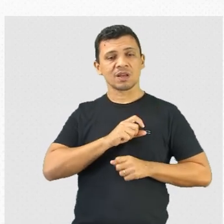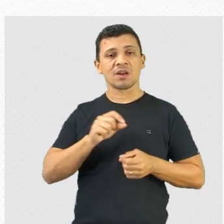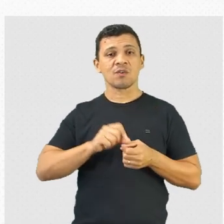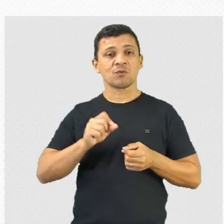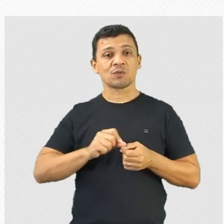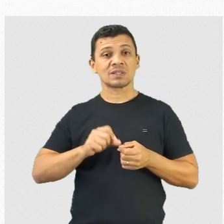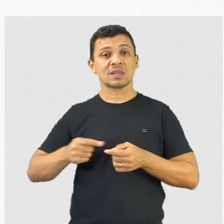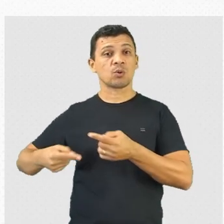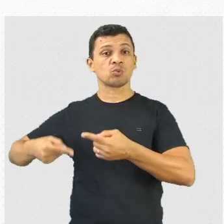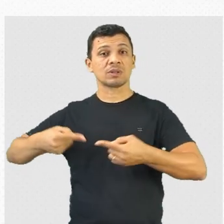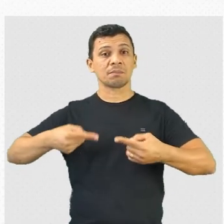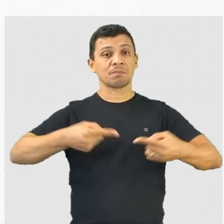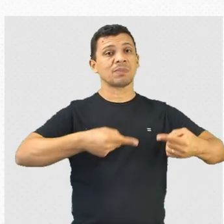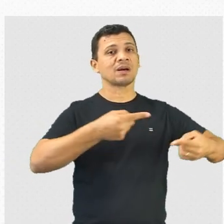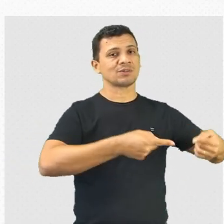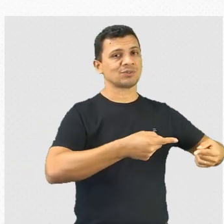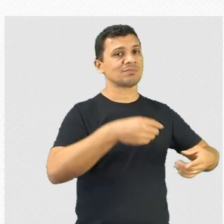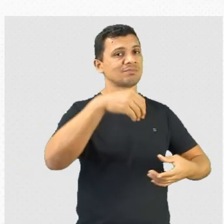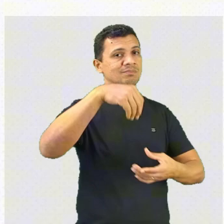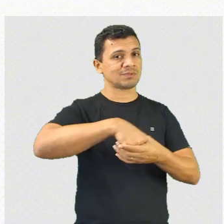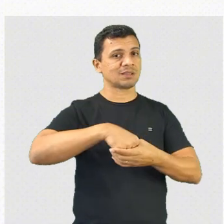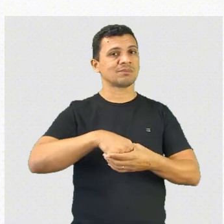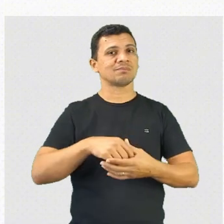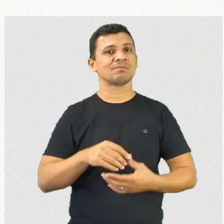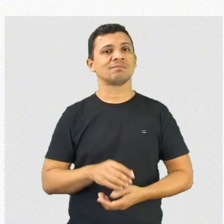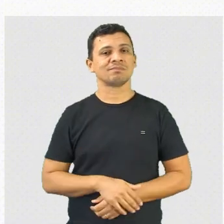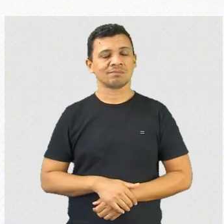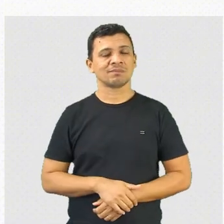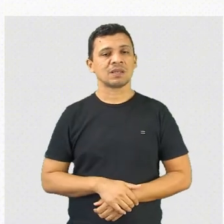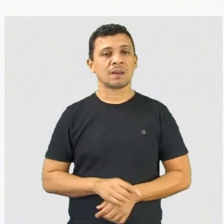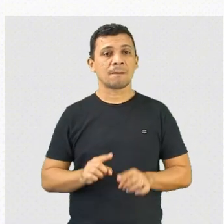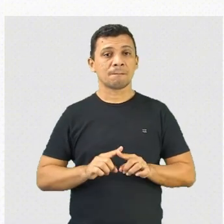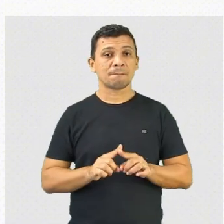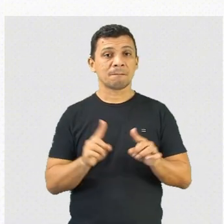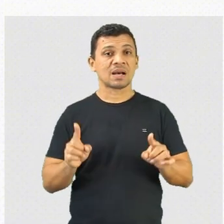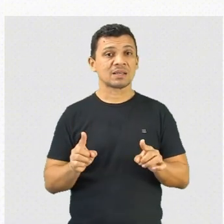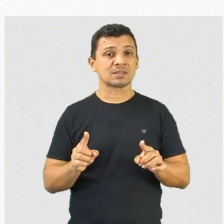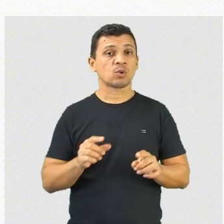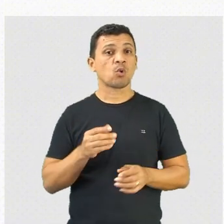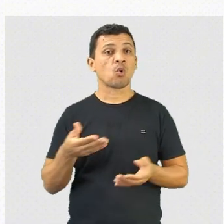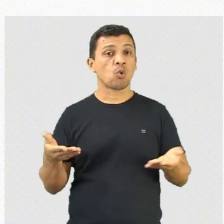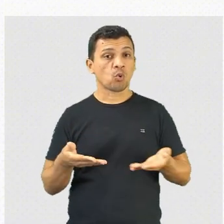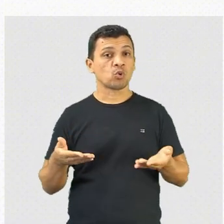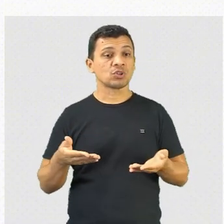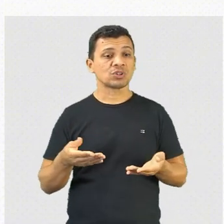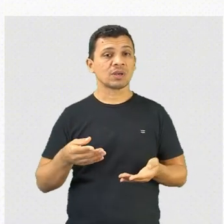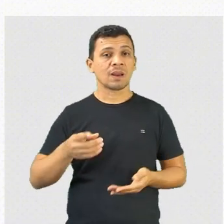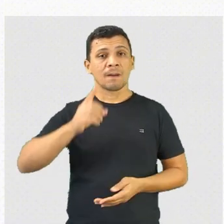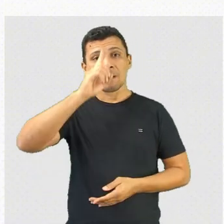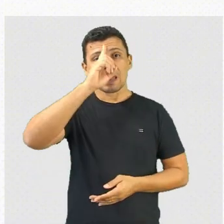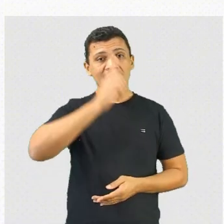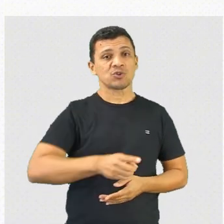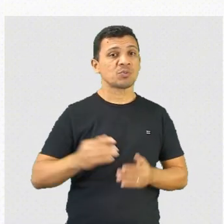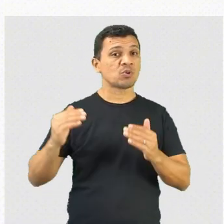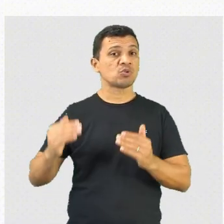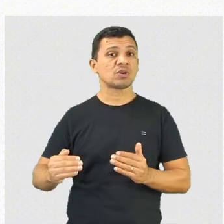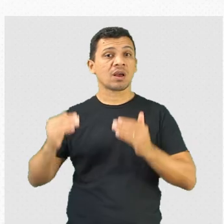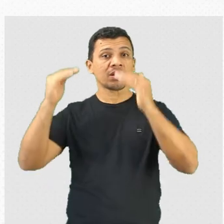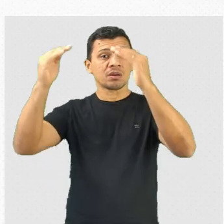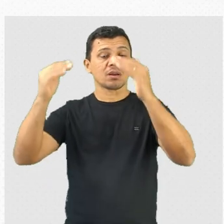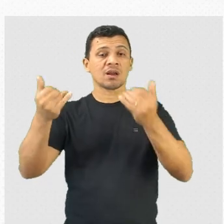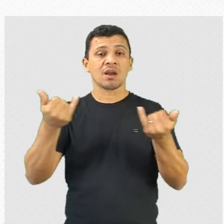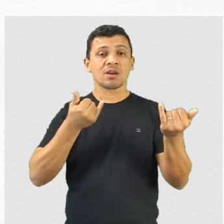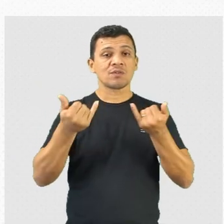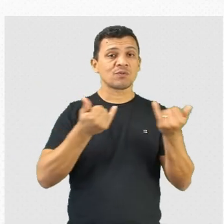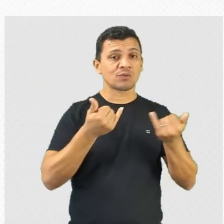o debate por dentro delas, certo? Mas hoje, hegemonicamente, a maior parte das informações que